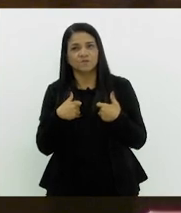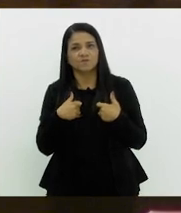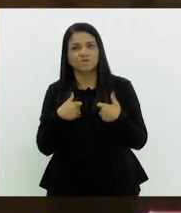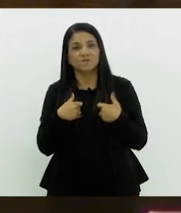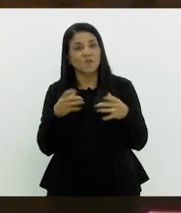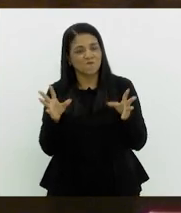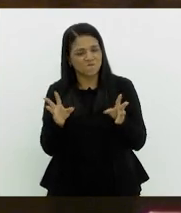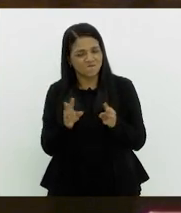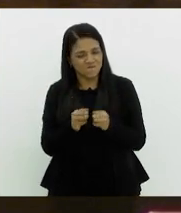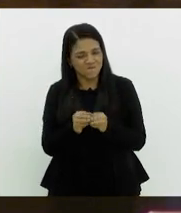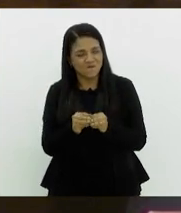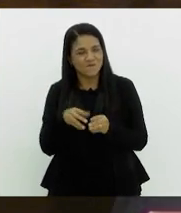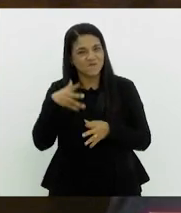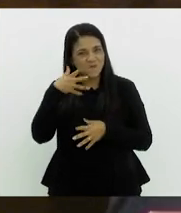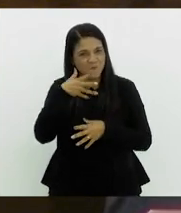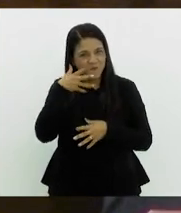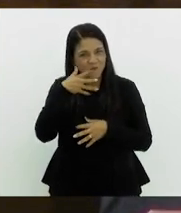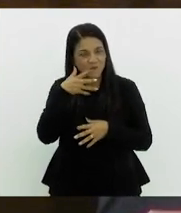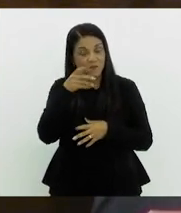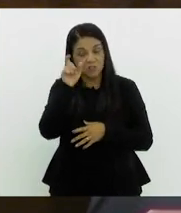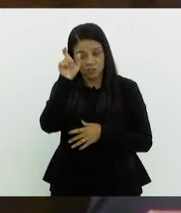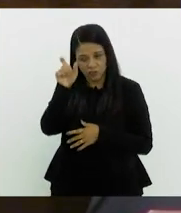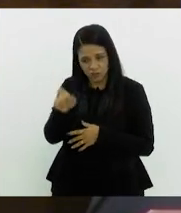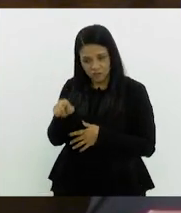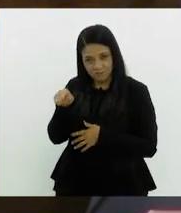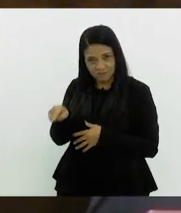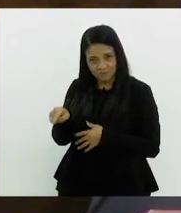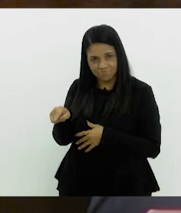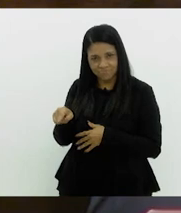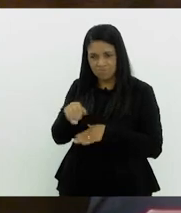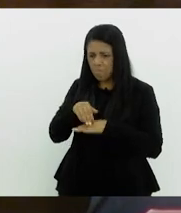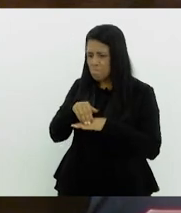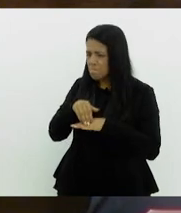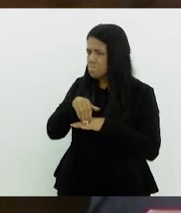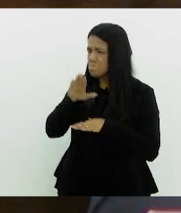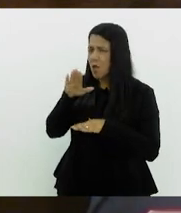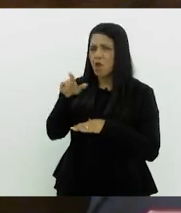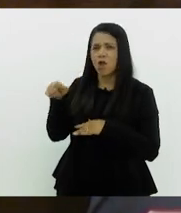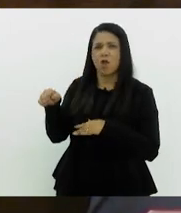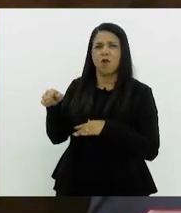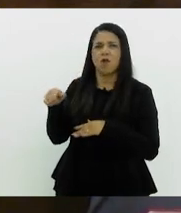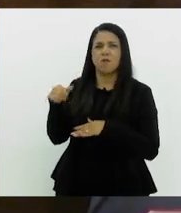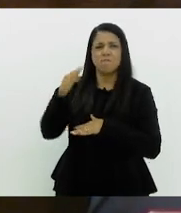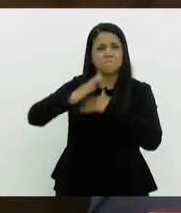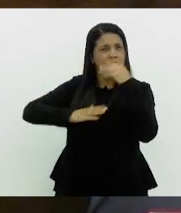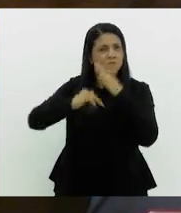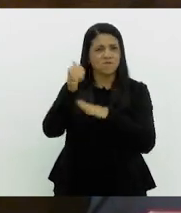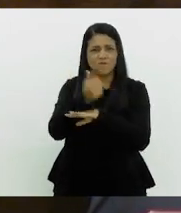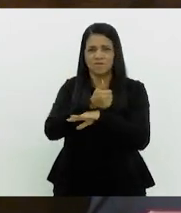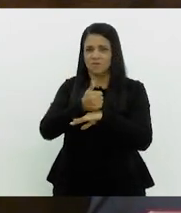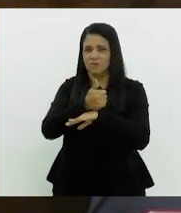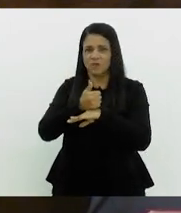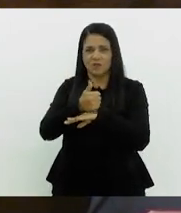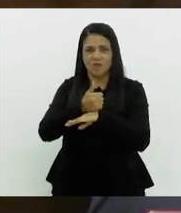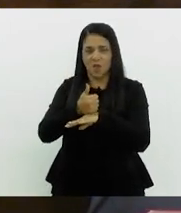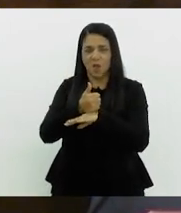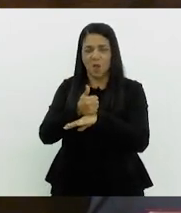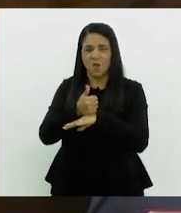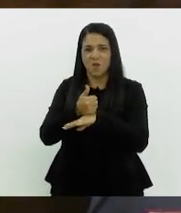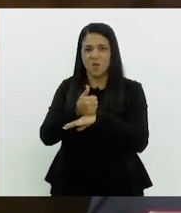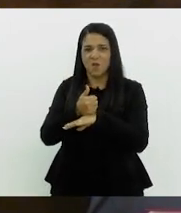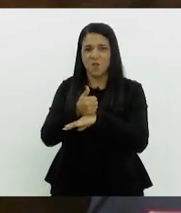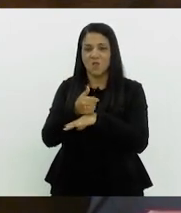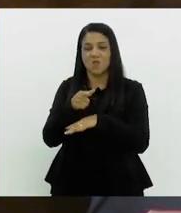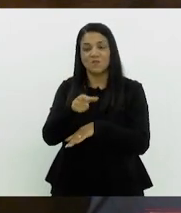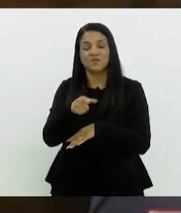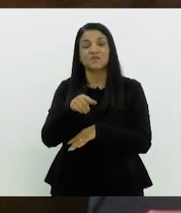dizendo que temos diante de nós um dos maiores operadores do direito da história do nosso país, que é o nosso querido mestre Dr.